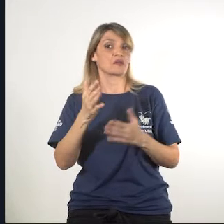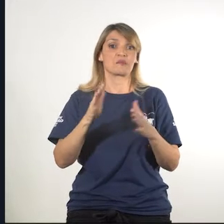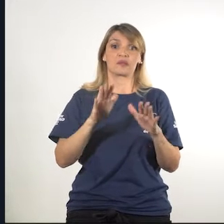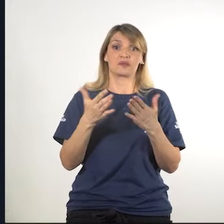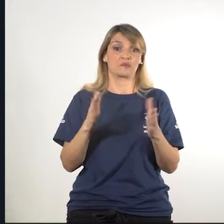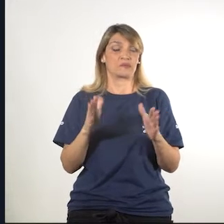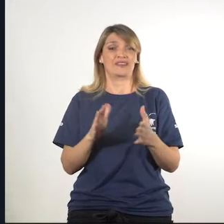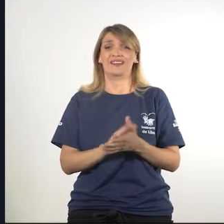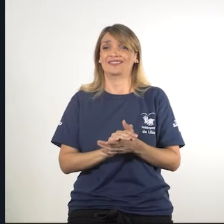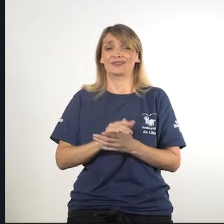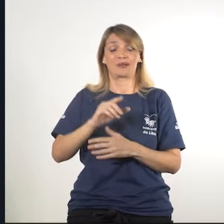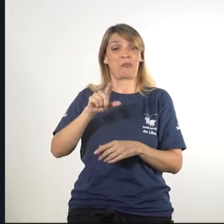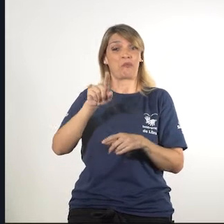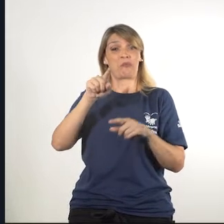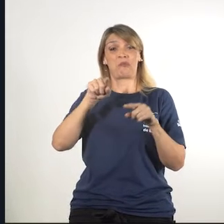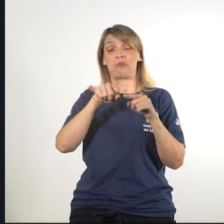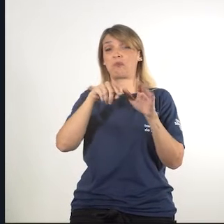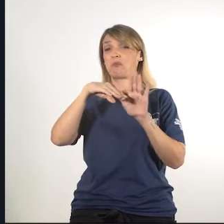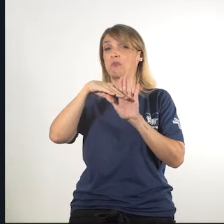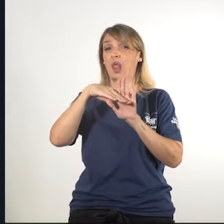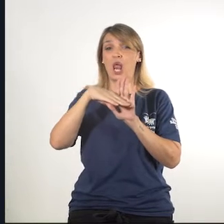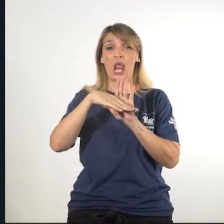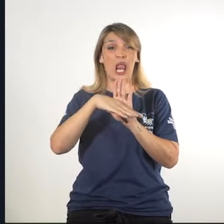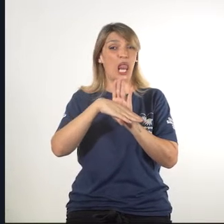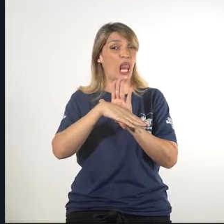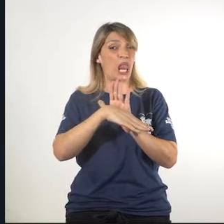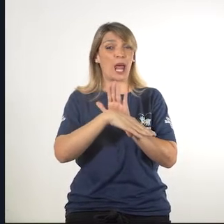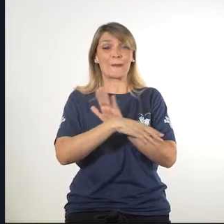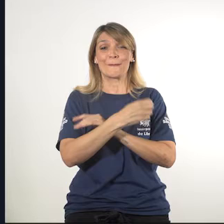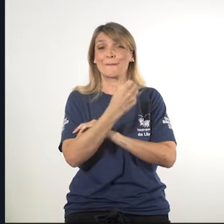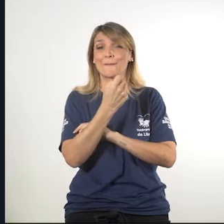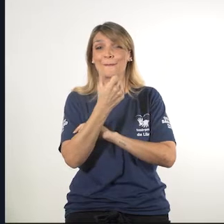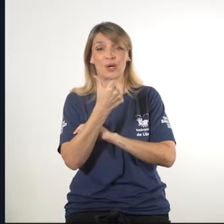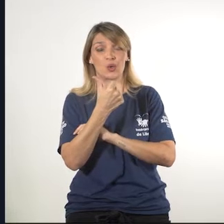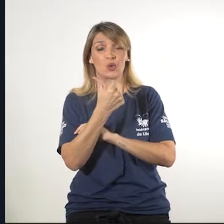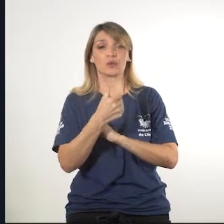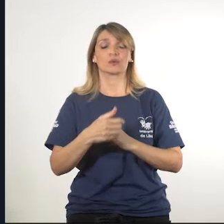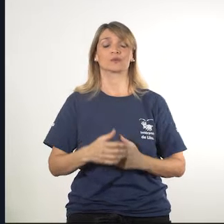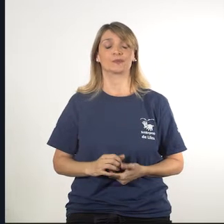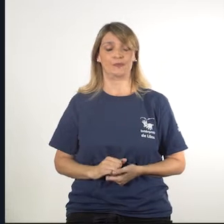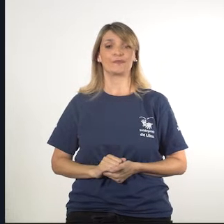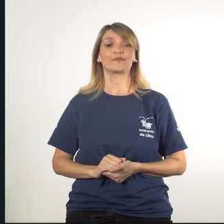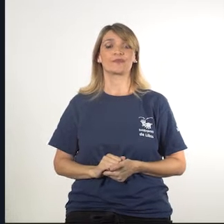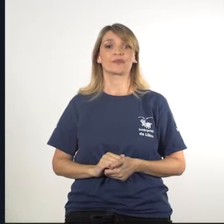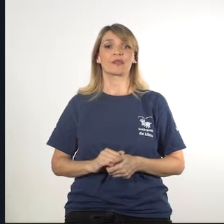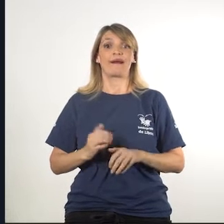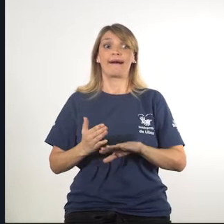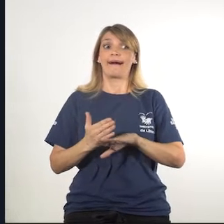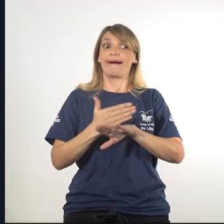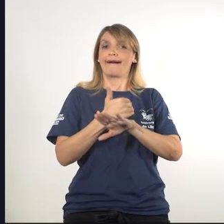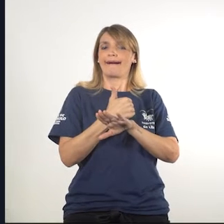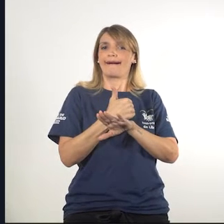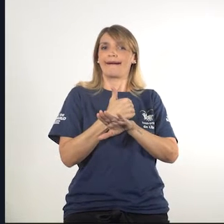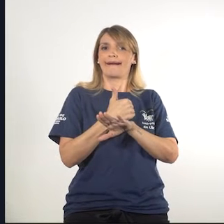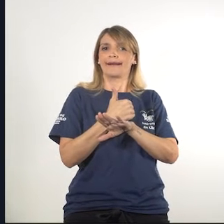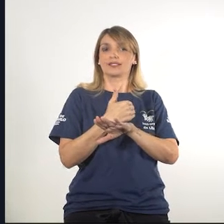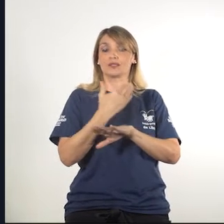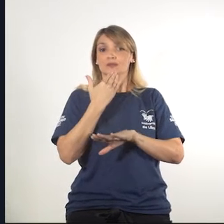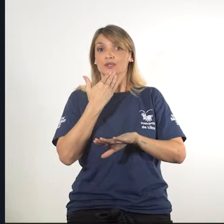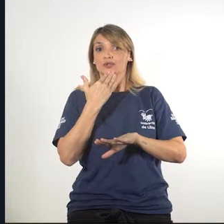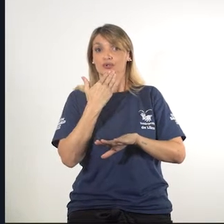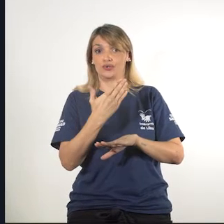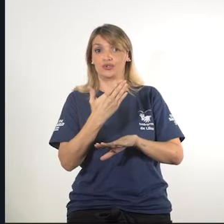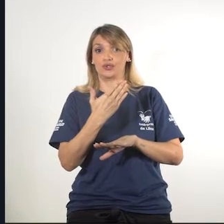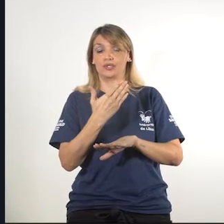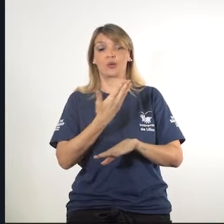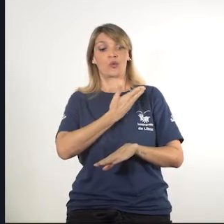portanto, aquém do que as equipes técnicas da saúde recomendam, antes das medidas restritivas tomadas